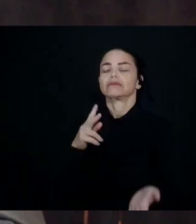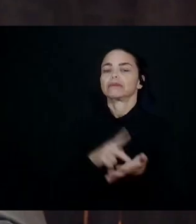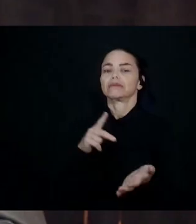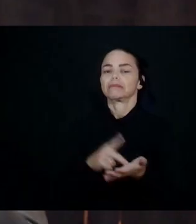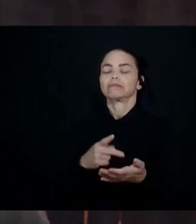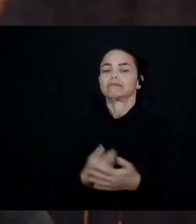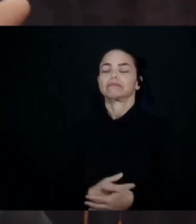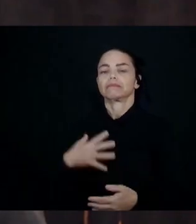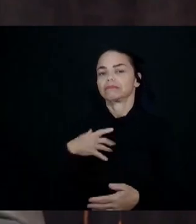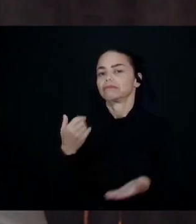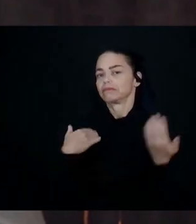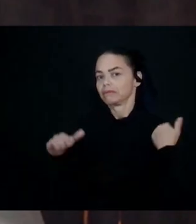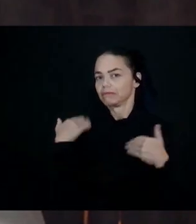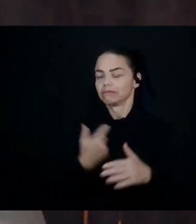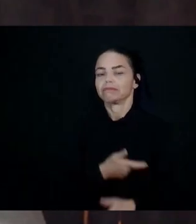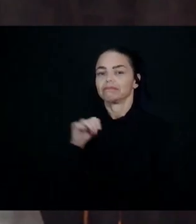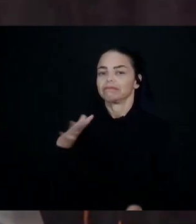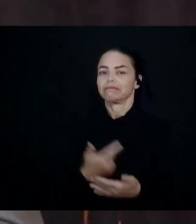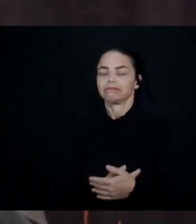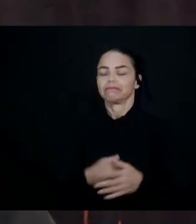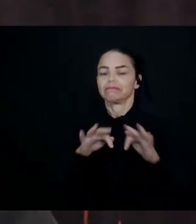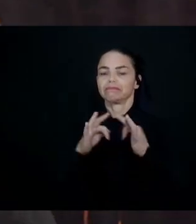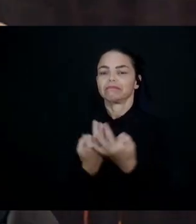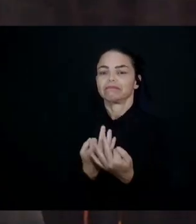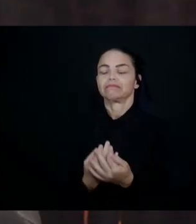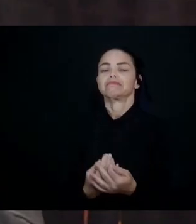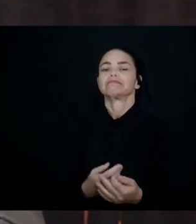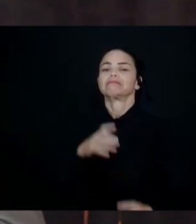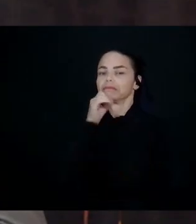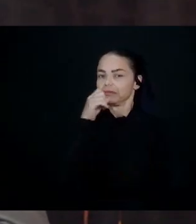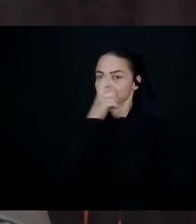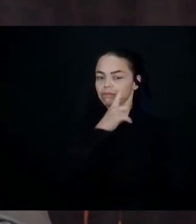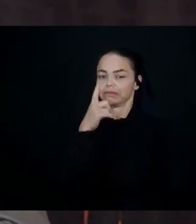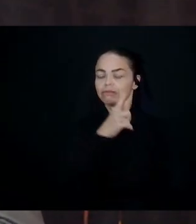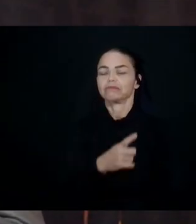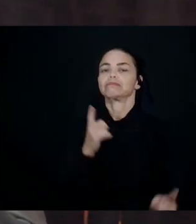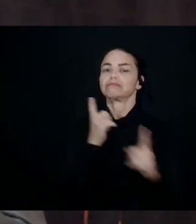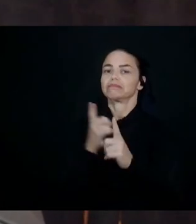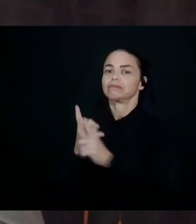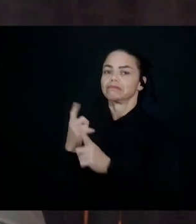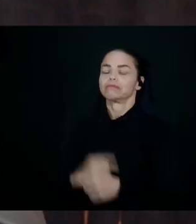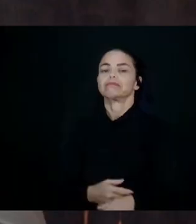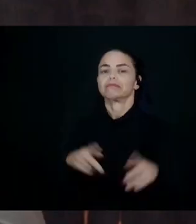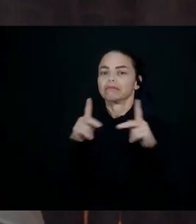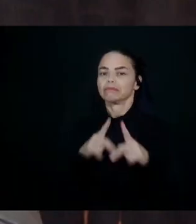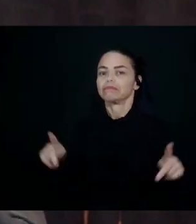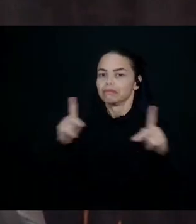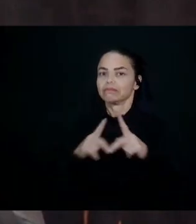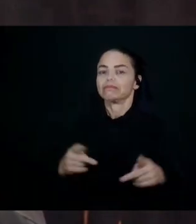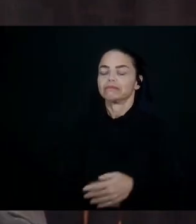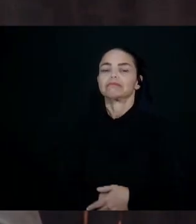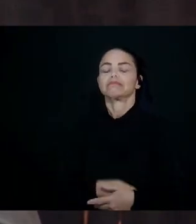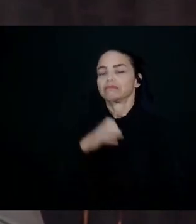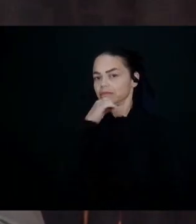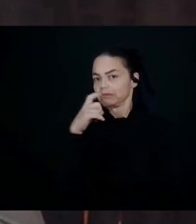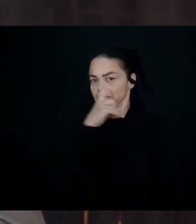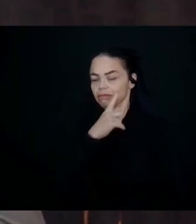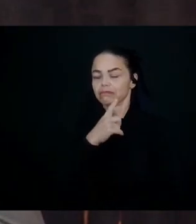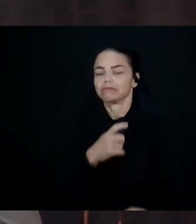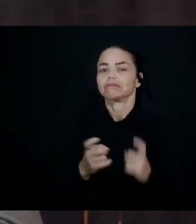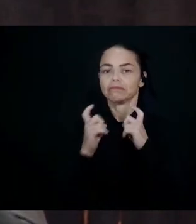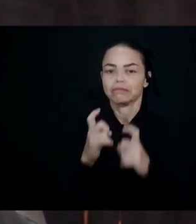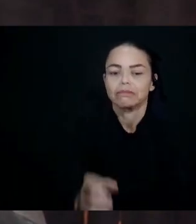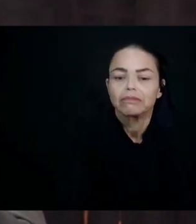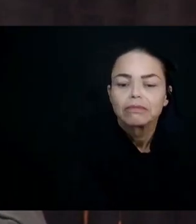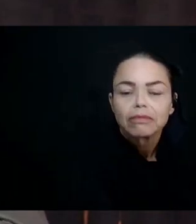passear. Aproveita para passear com a família final de semana, ir nos encontros que existem no shopping. Inclusive, final de semana agora, a gente estava reunido, Dia das Mães,